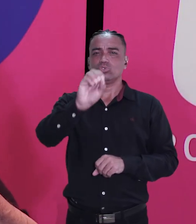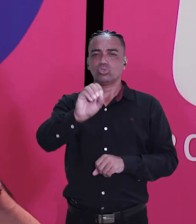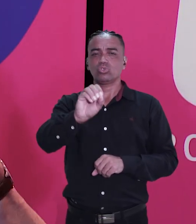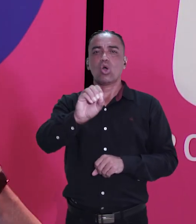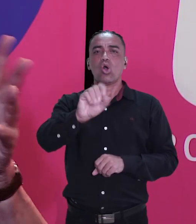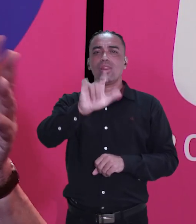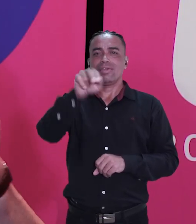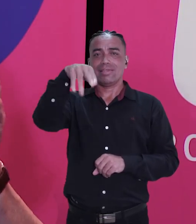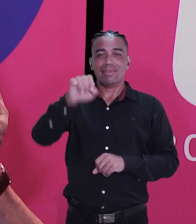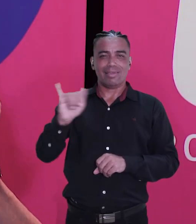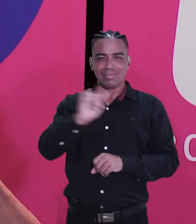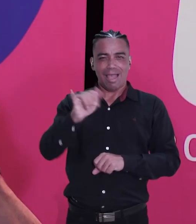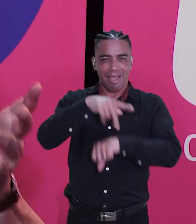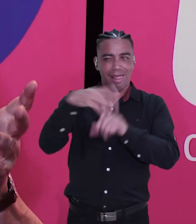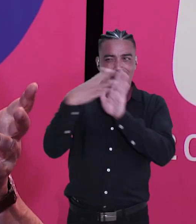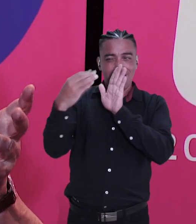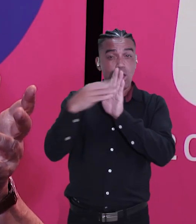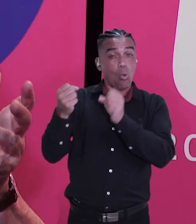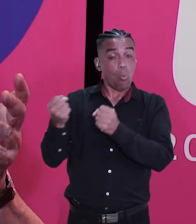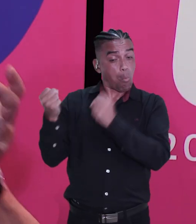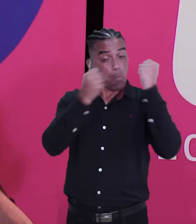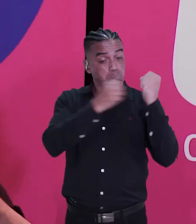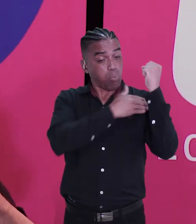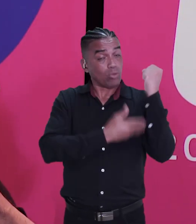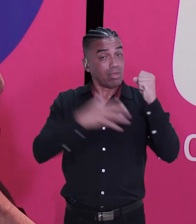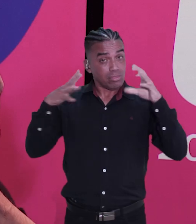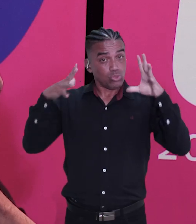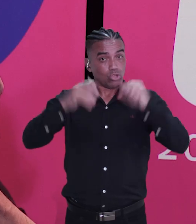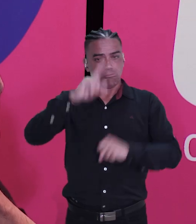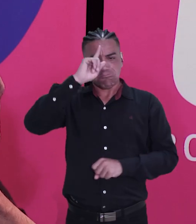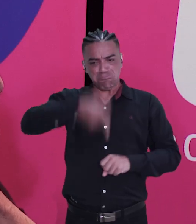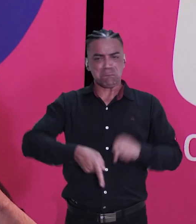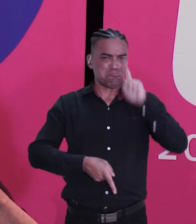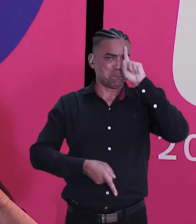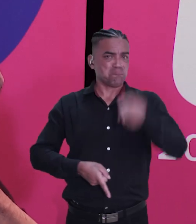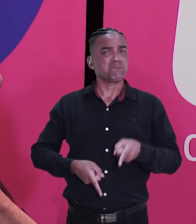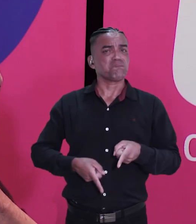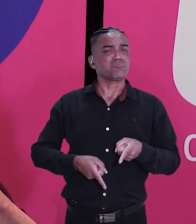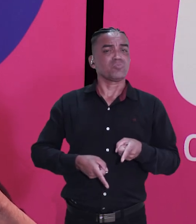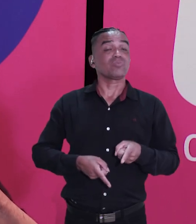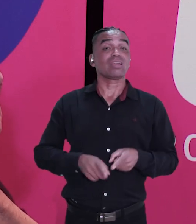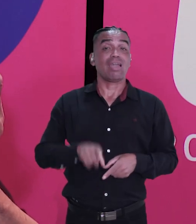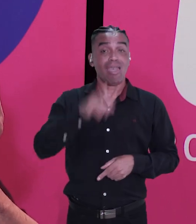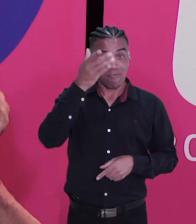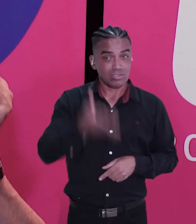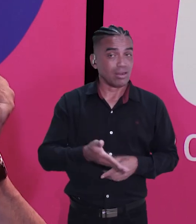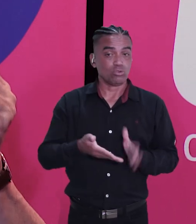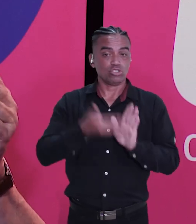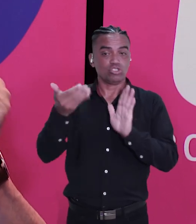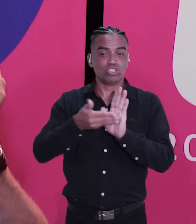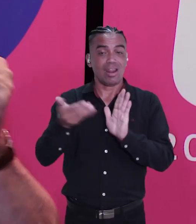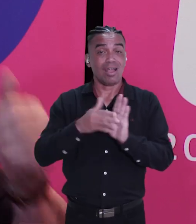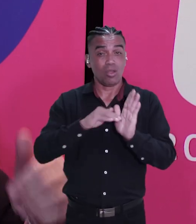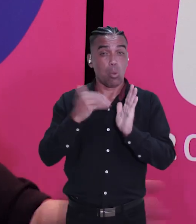evidentemente, sem ideologia. Ele queria ter o poder total. E uma maneira de você ter o poder total é você não